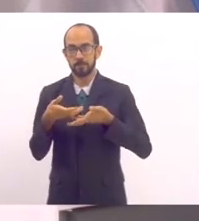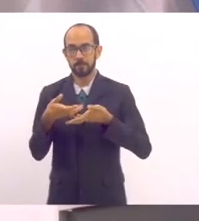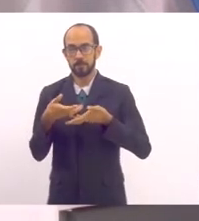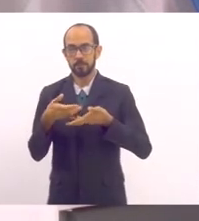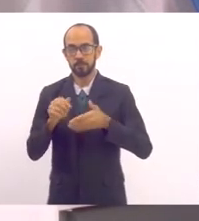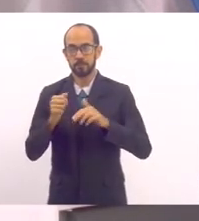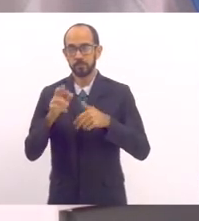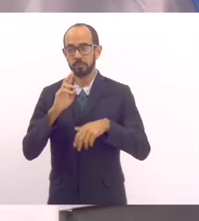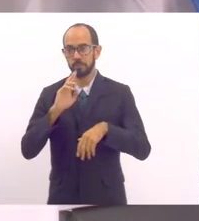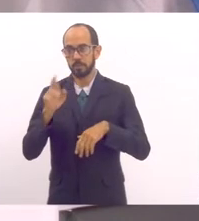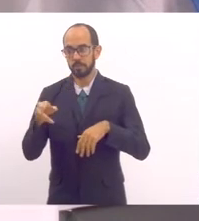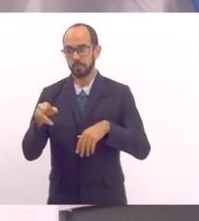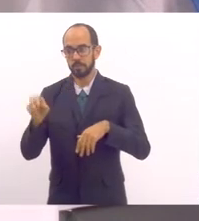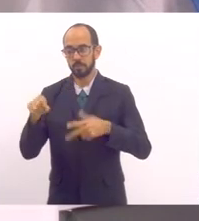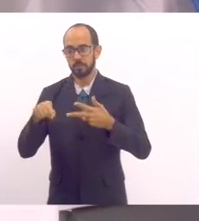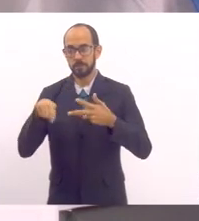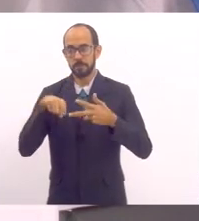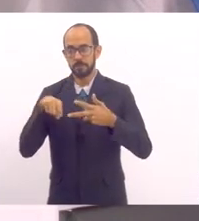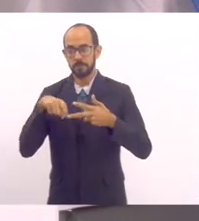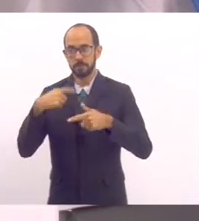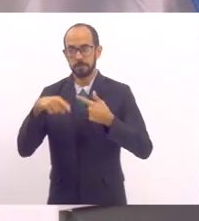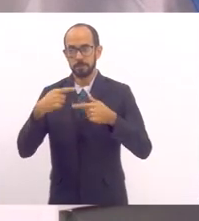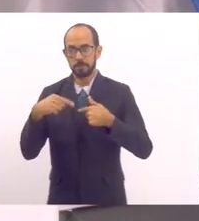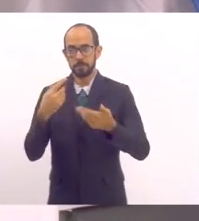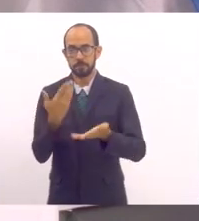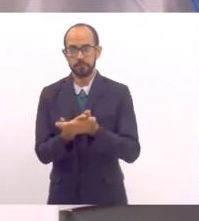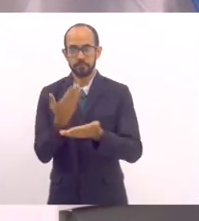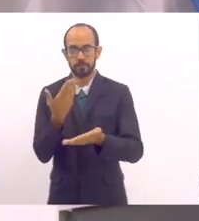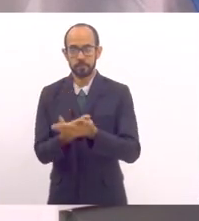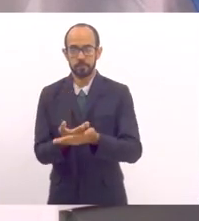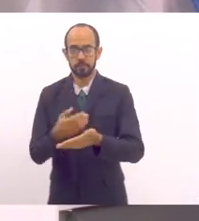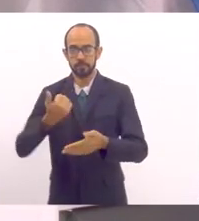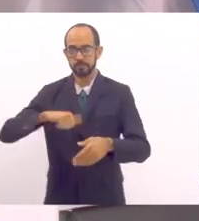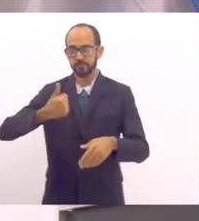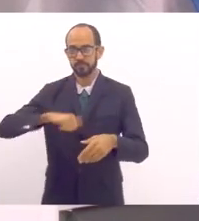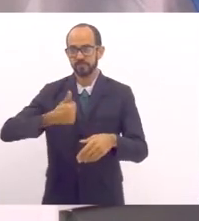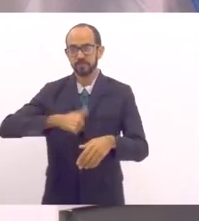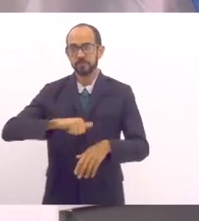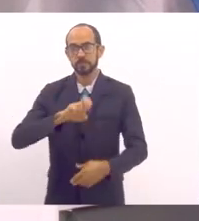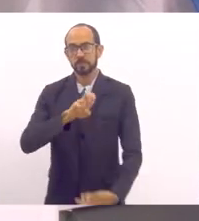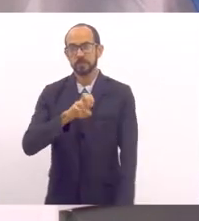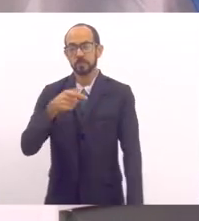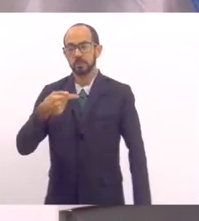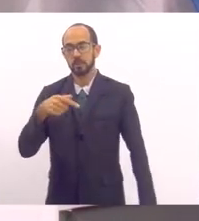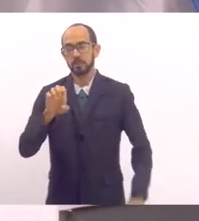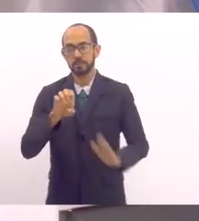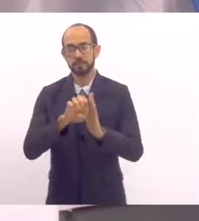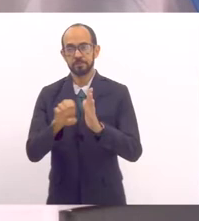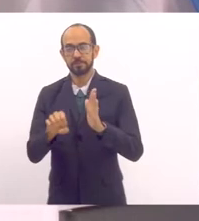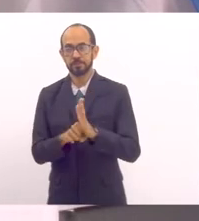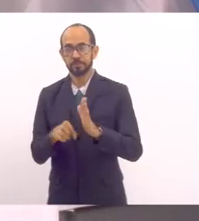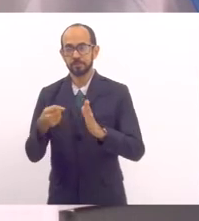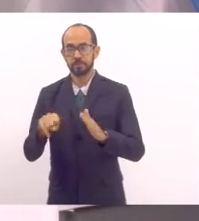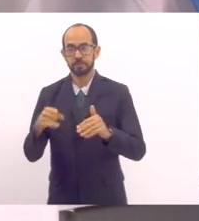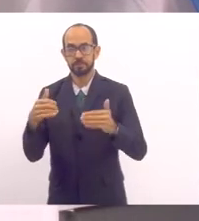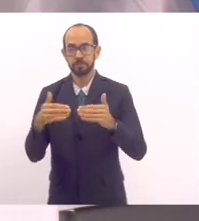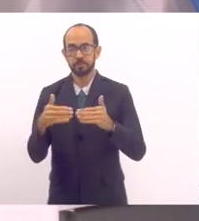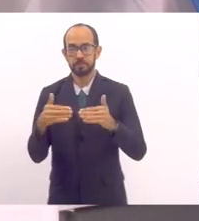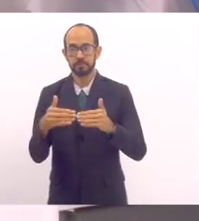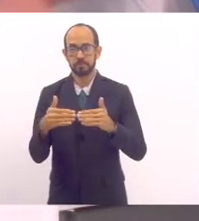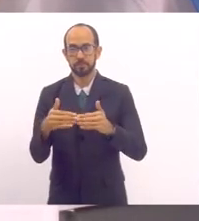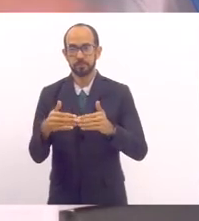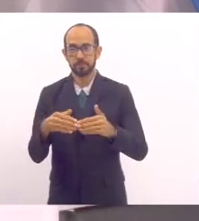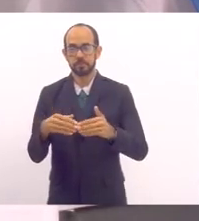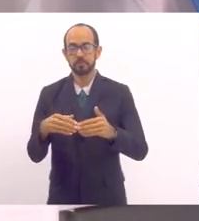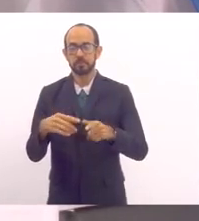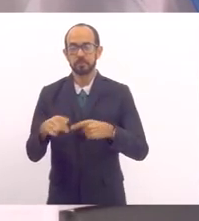do Executivo após um estudo da análise das 57 emendas, e se assim vocês concordarem, poderíamos,